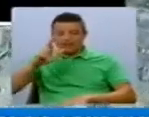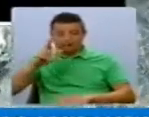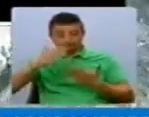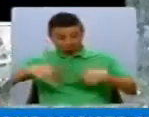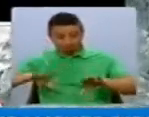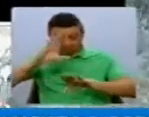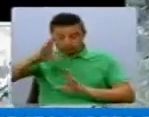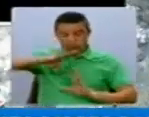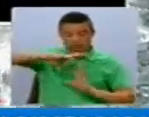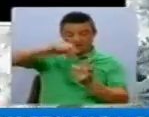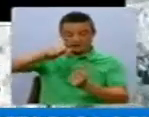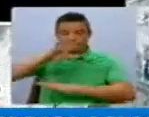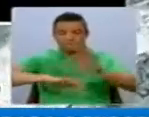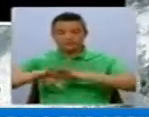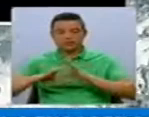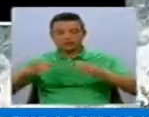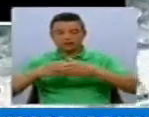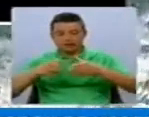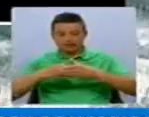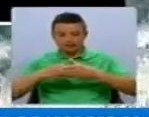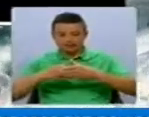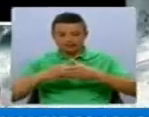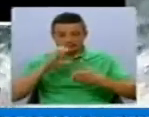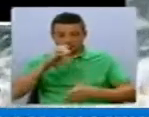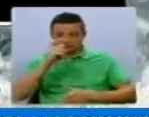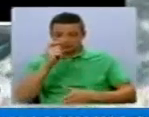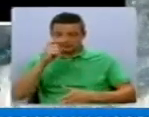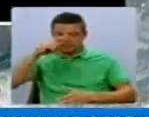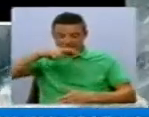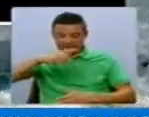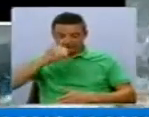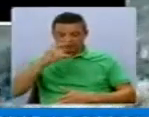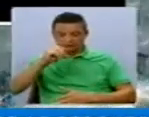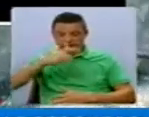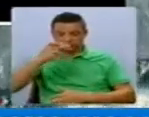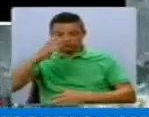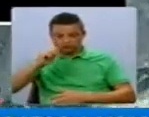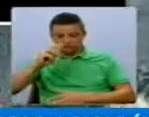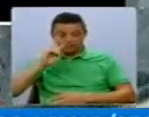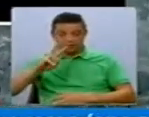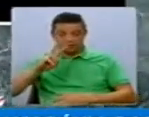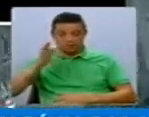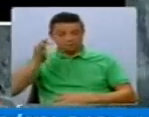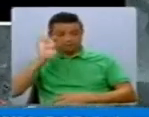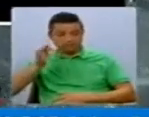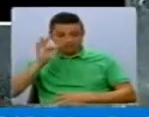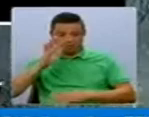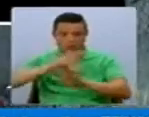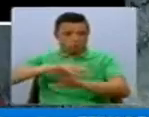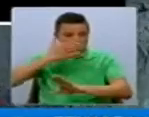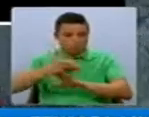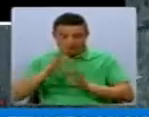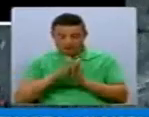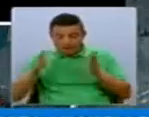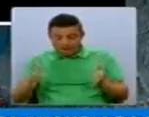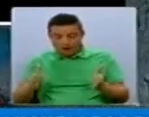planetas. Então, o que é que fizeram estes cientistas? Analisaram o espectro e viram que os metais destas duas estrelas é maior do